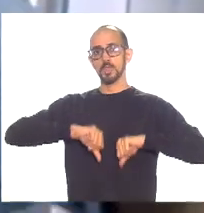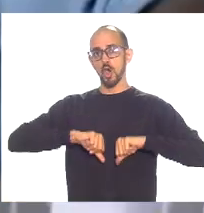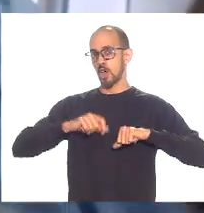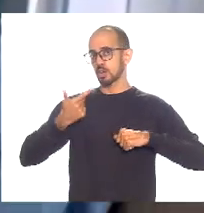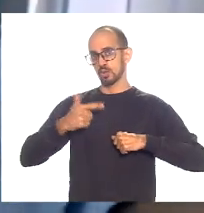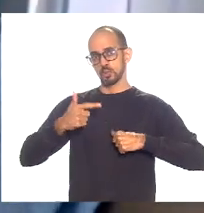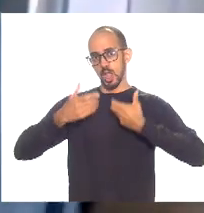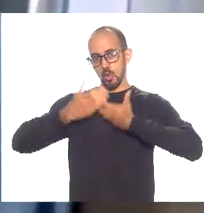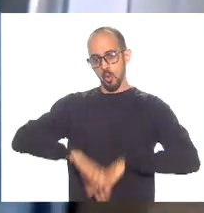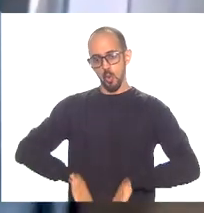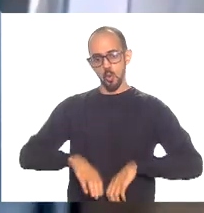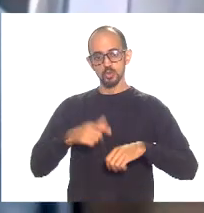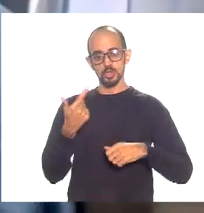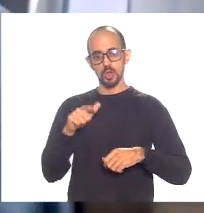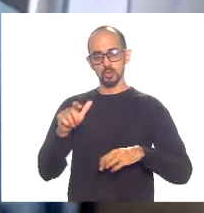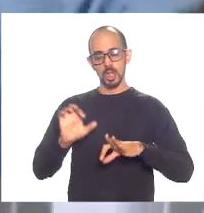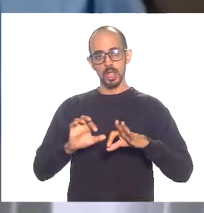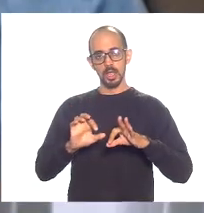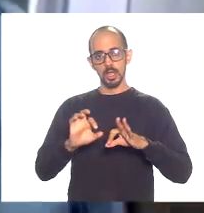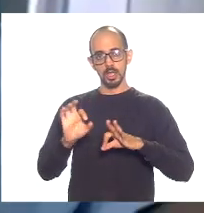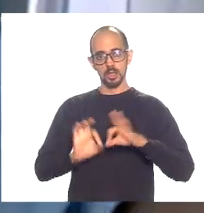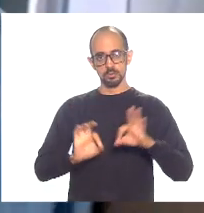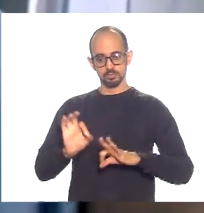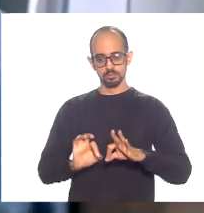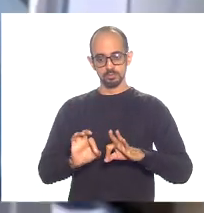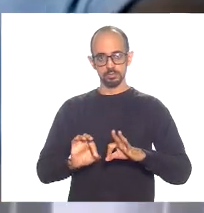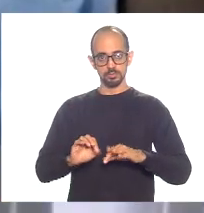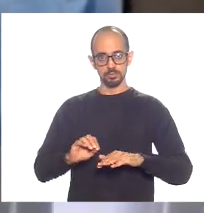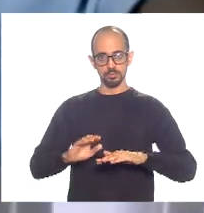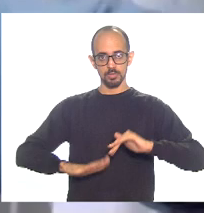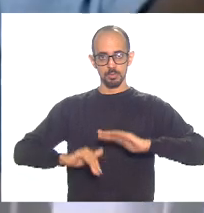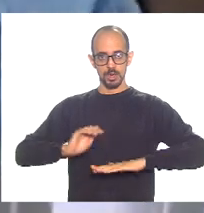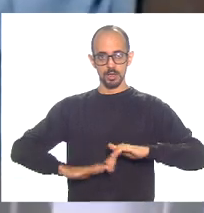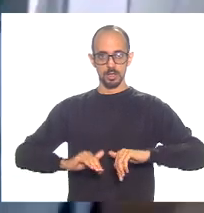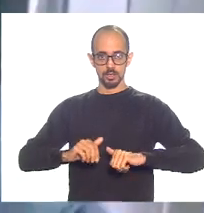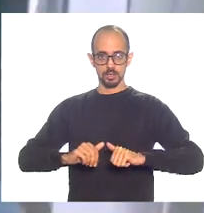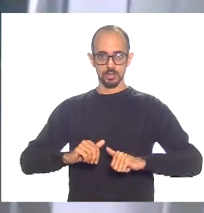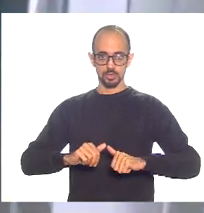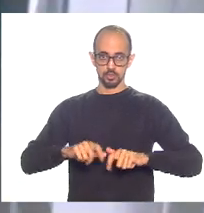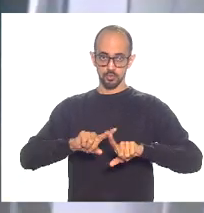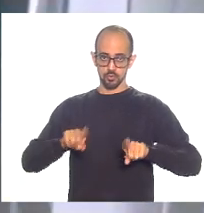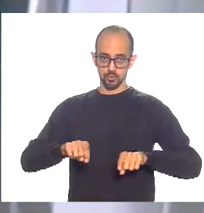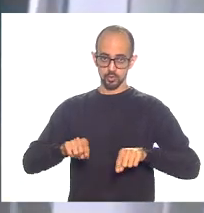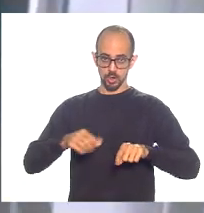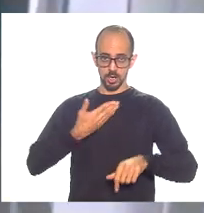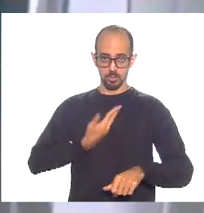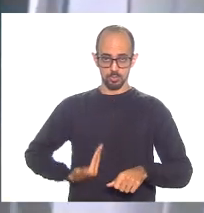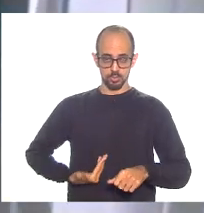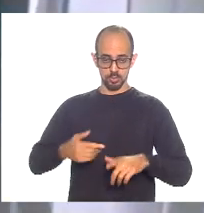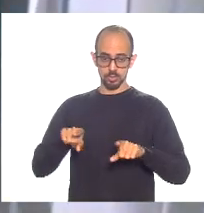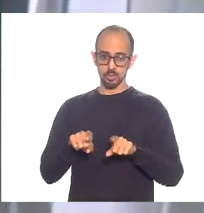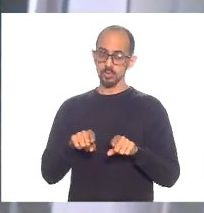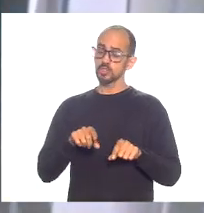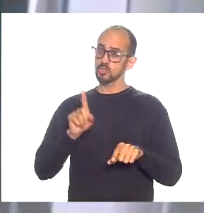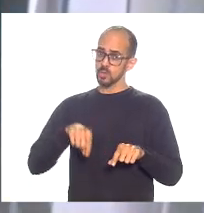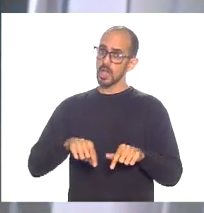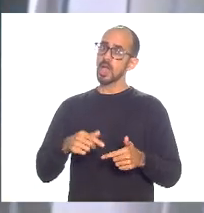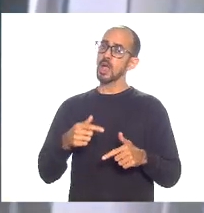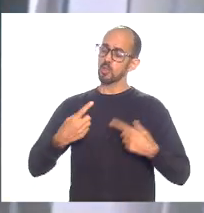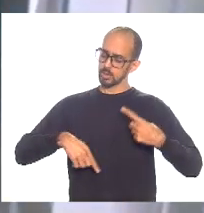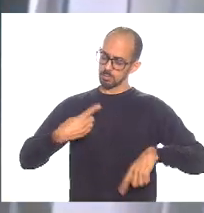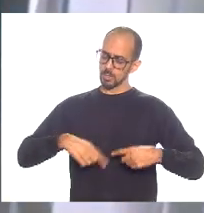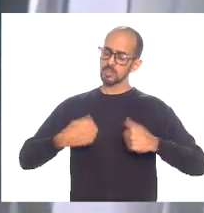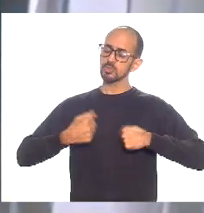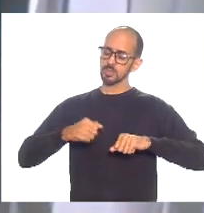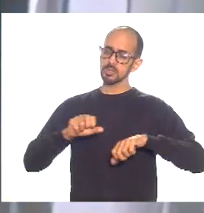concurso, sem plano de cargos, com regime previdenciário cada vez com alíquotas cada vez mais altas, e por isso esse é um debate que é preciso ser feito